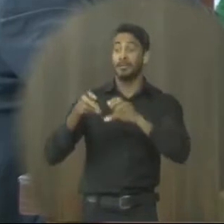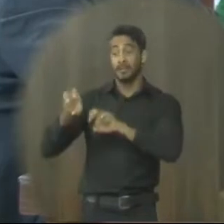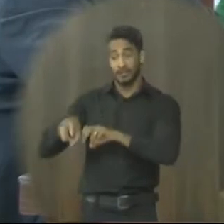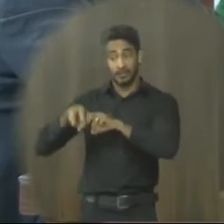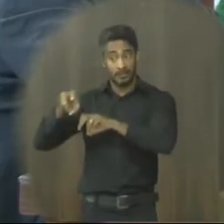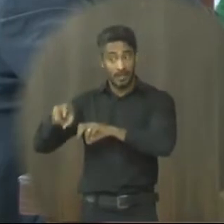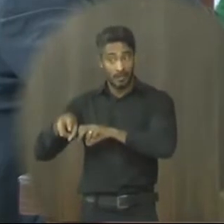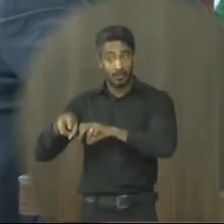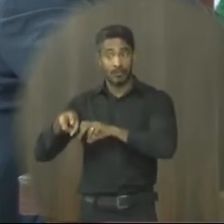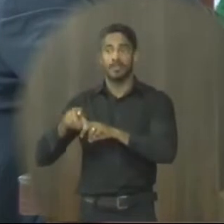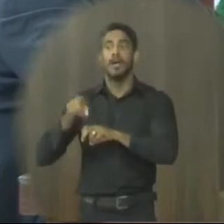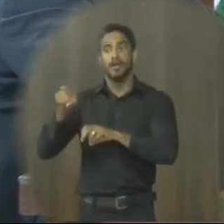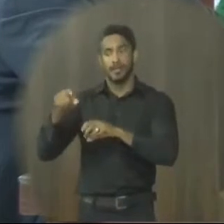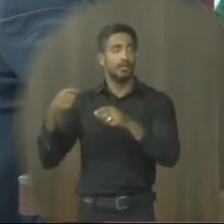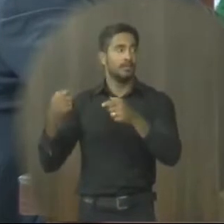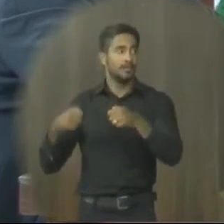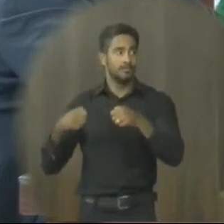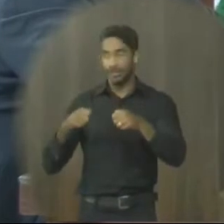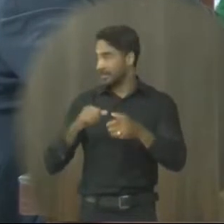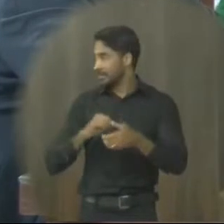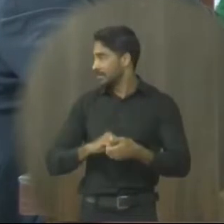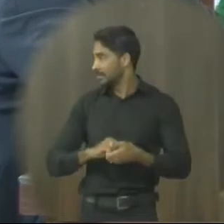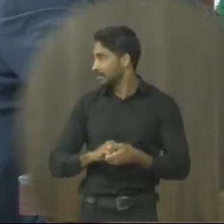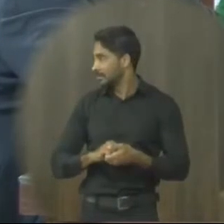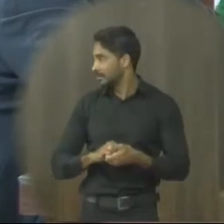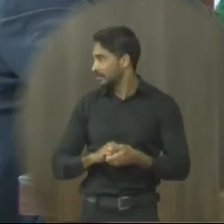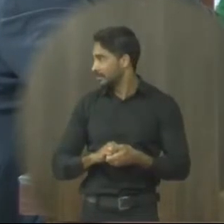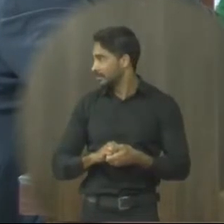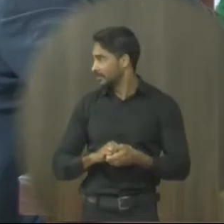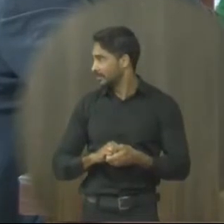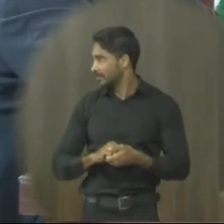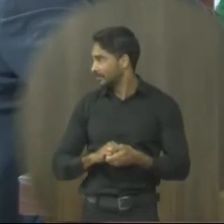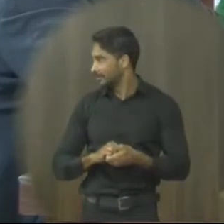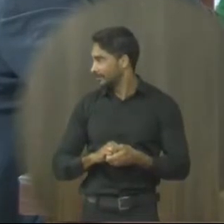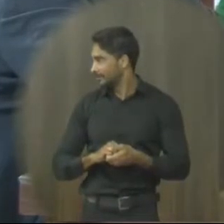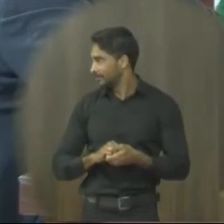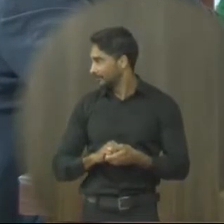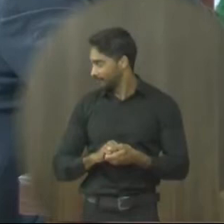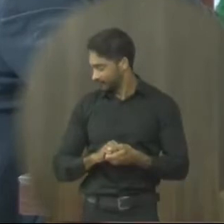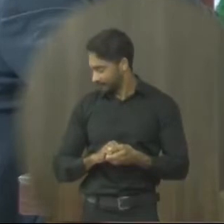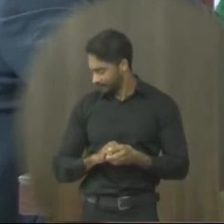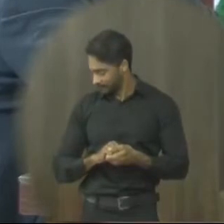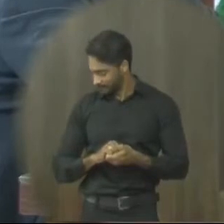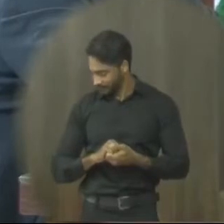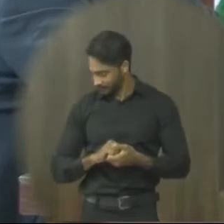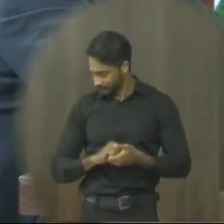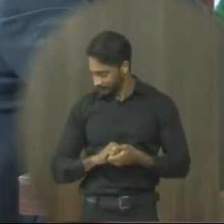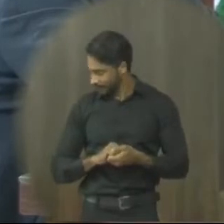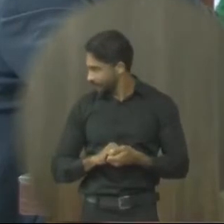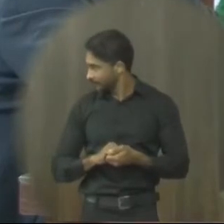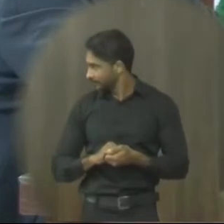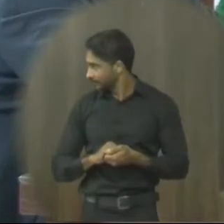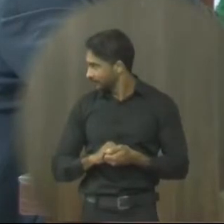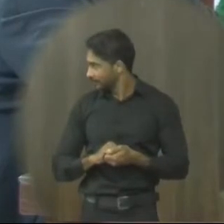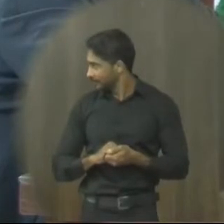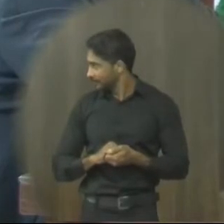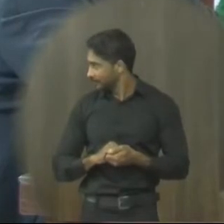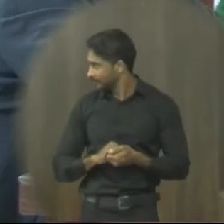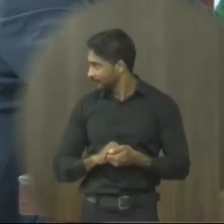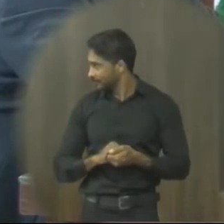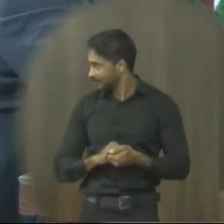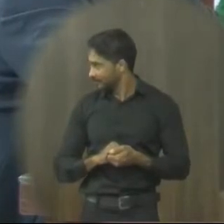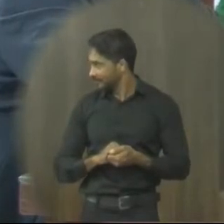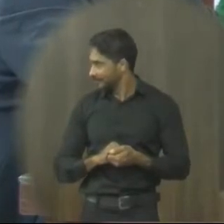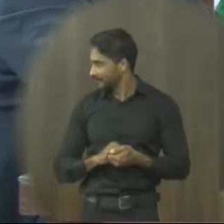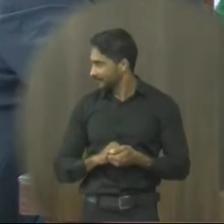os IPTs. O senhor tem que esperar ser votado. Não, esperar ser votado. Não, o senhor está passando para ele, sua informação não pode passar, não? Então tá bom, então, presidente.